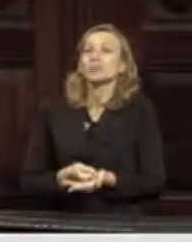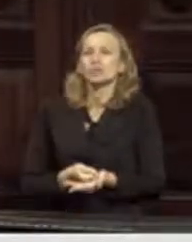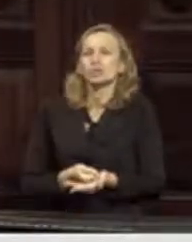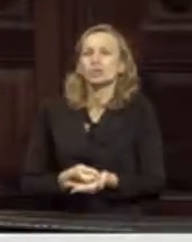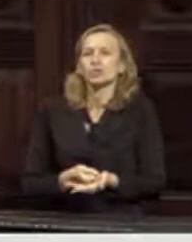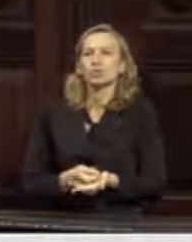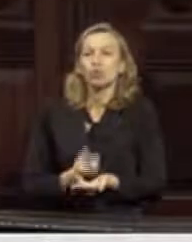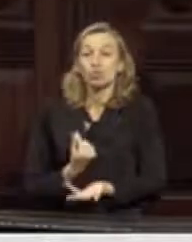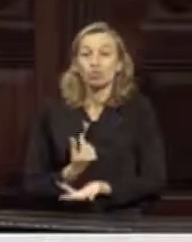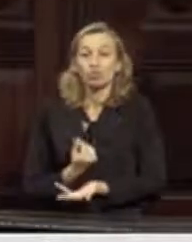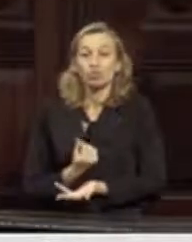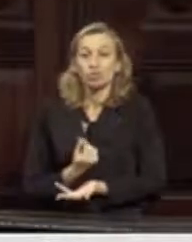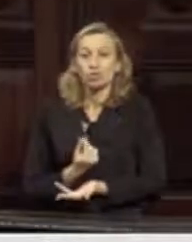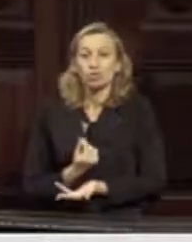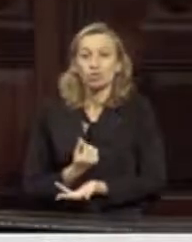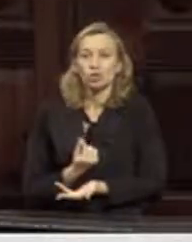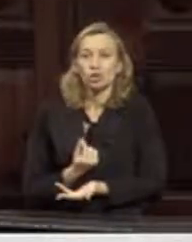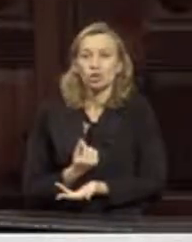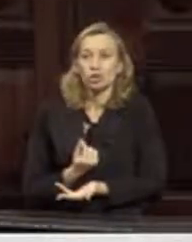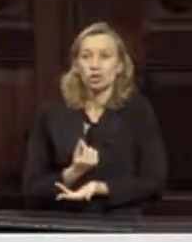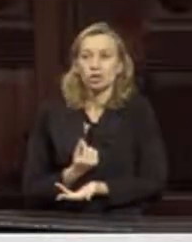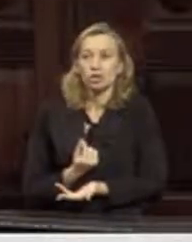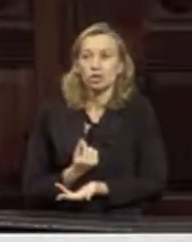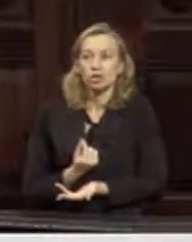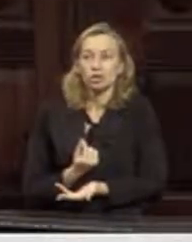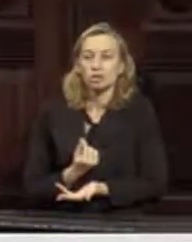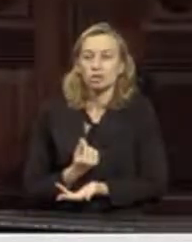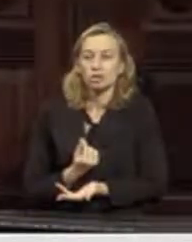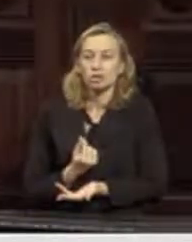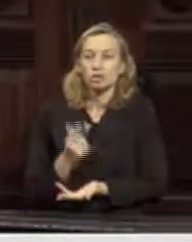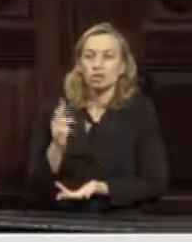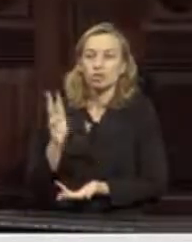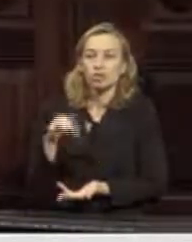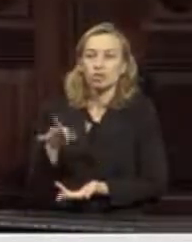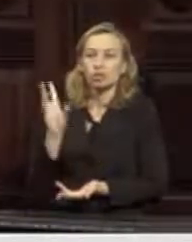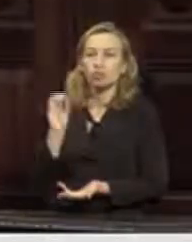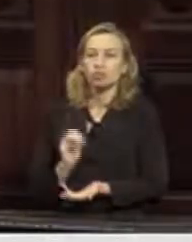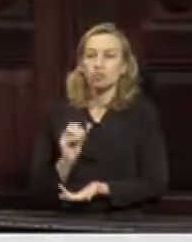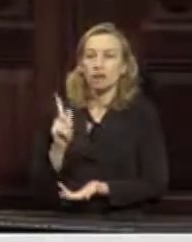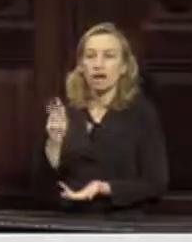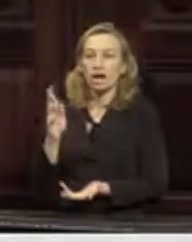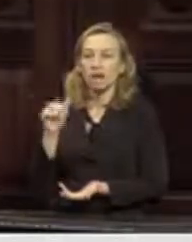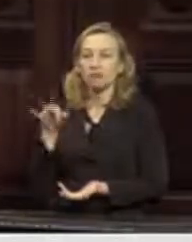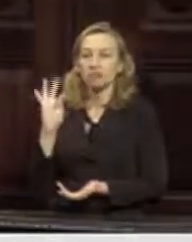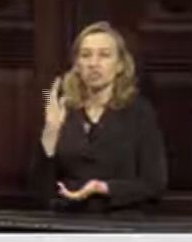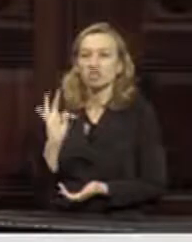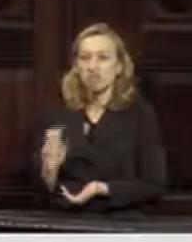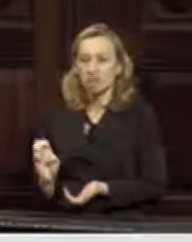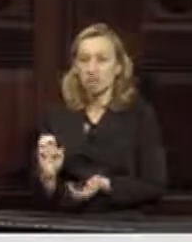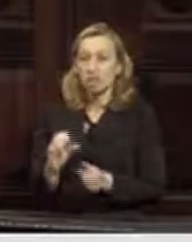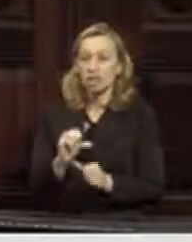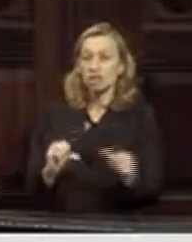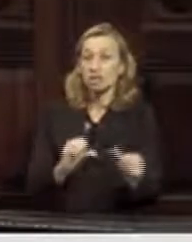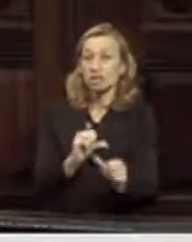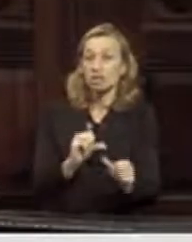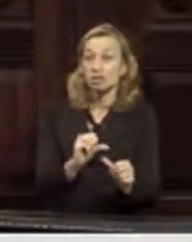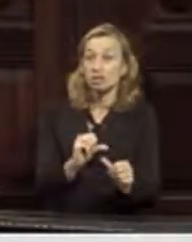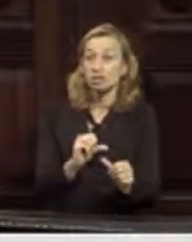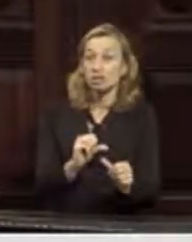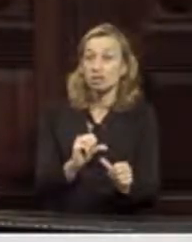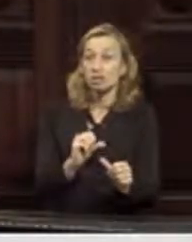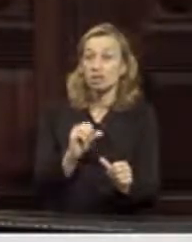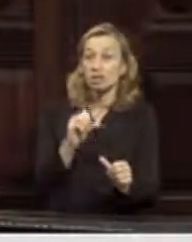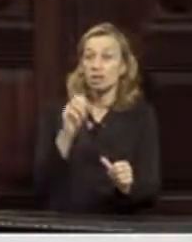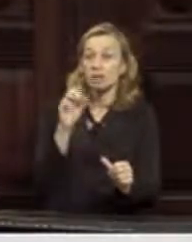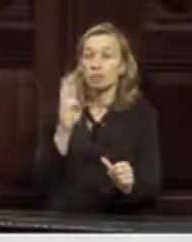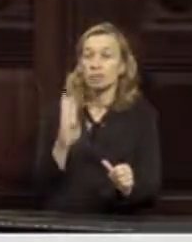O dinheiro do Fundo de Garantia por Tempo de Serviço tem sido transferido para o